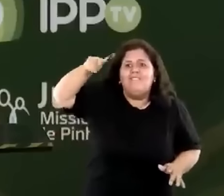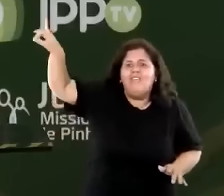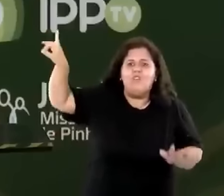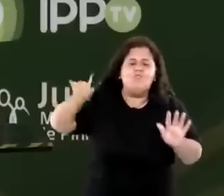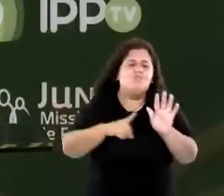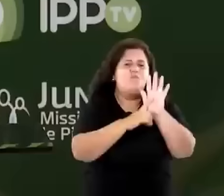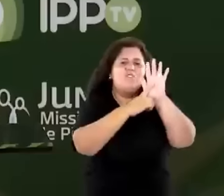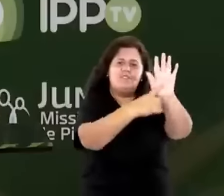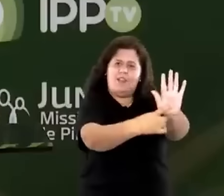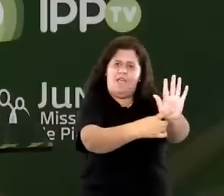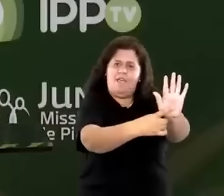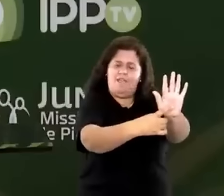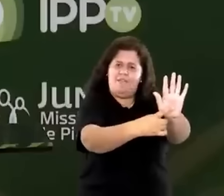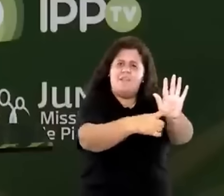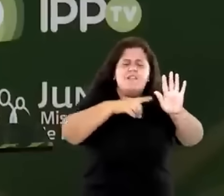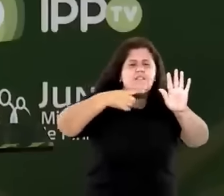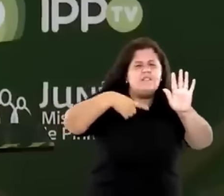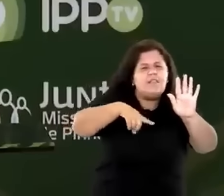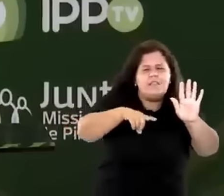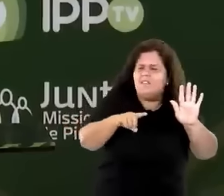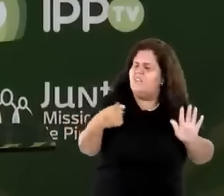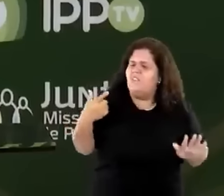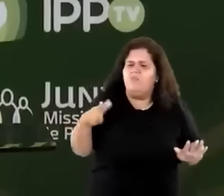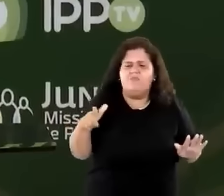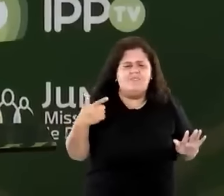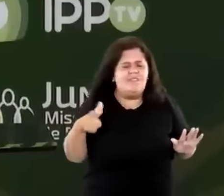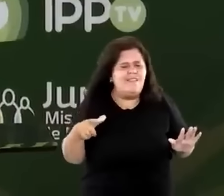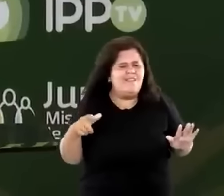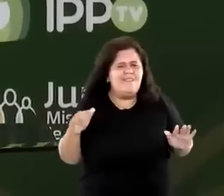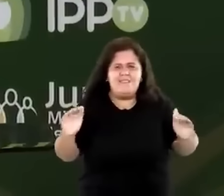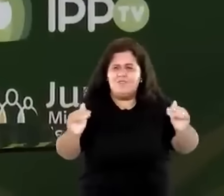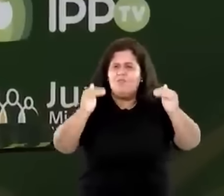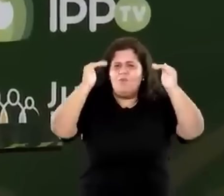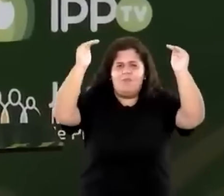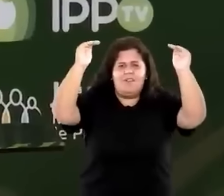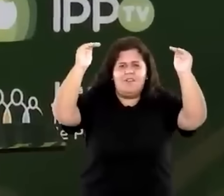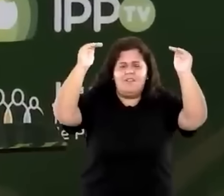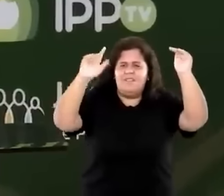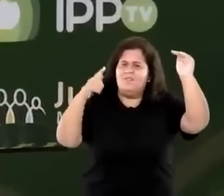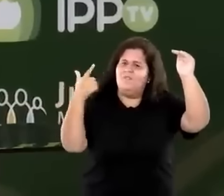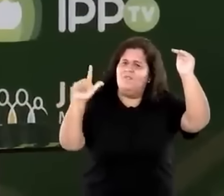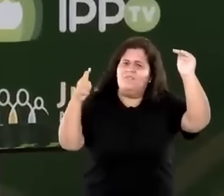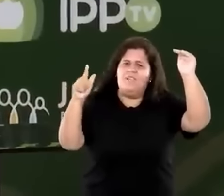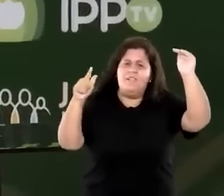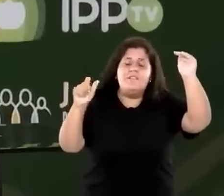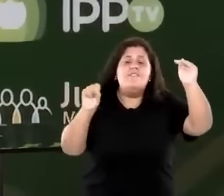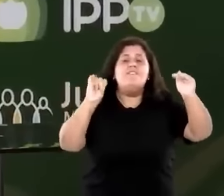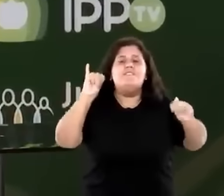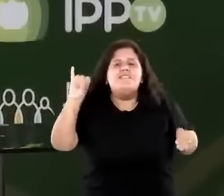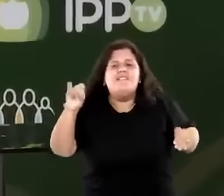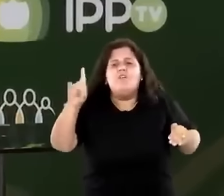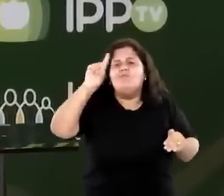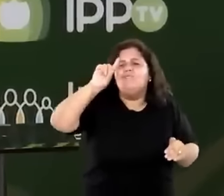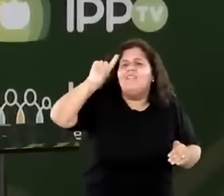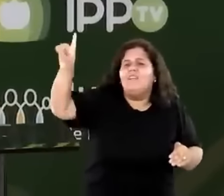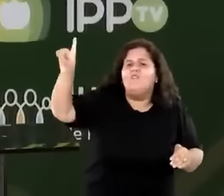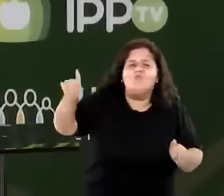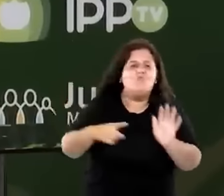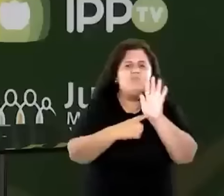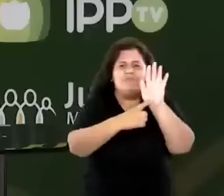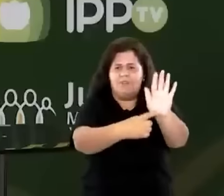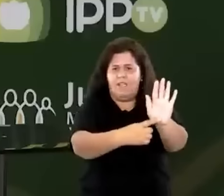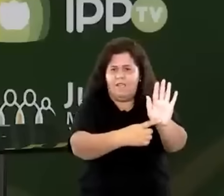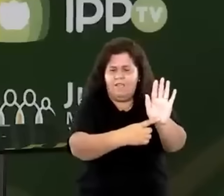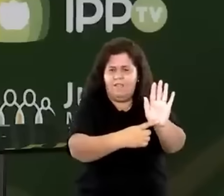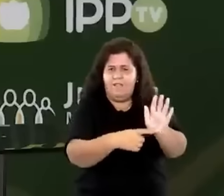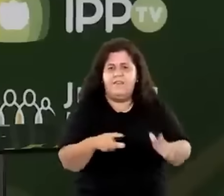nós fora da soberania de Deus não há conhecimento do Amanhã está nos astros